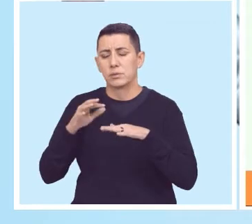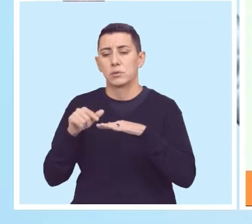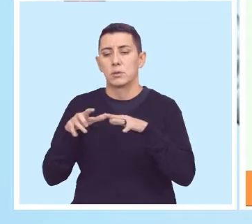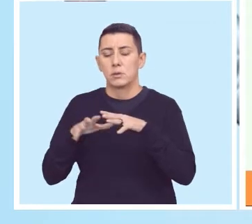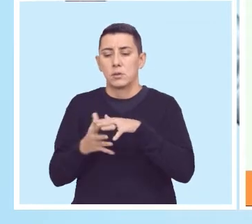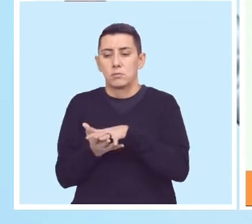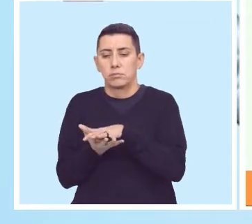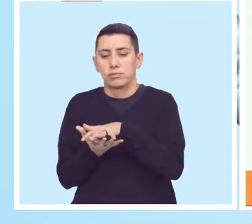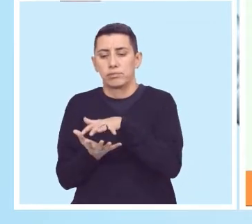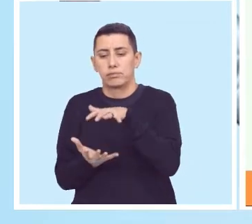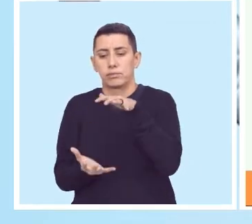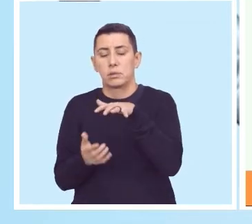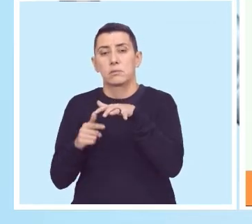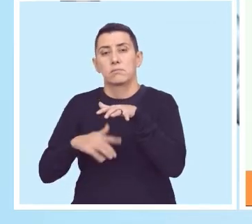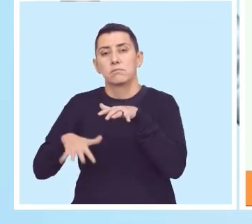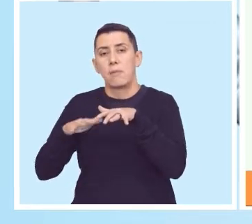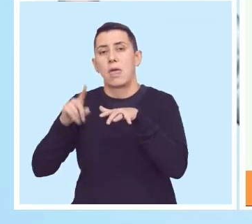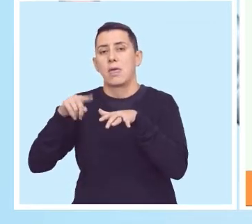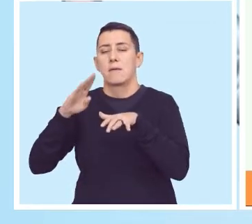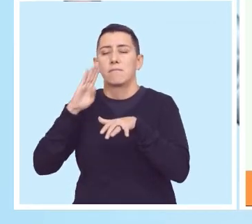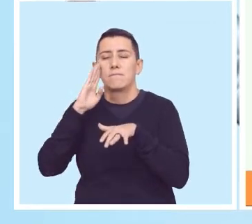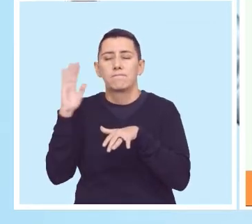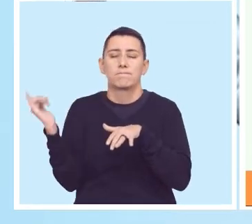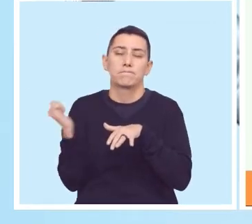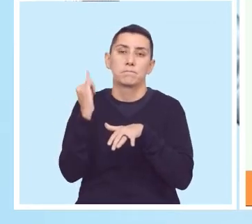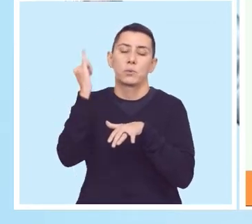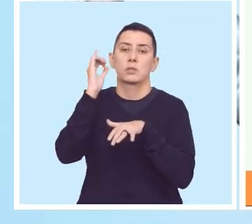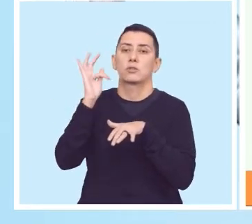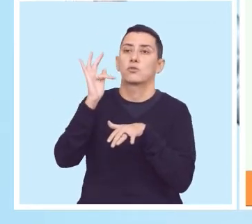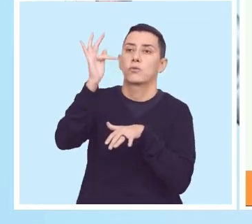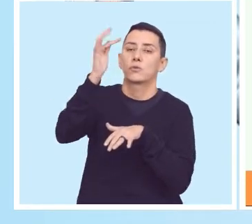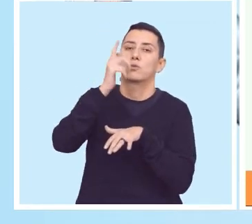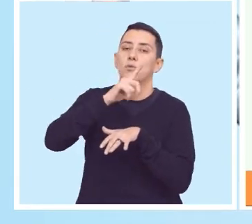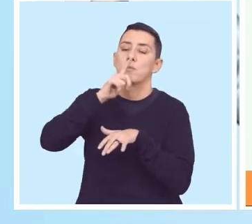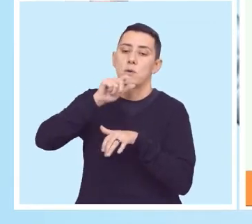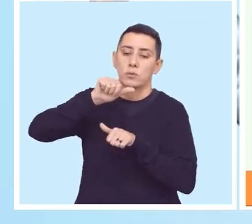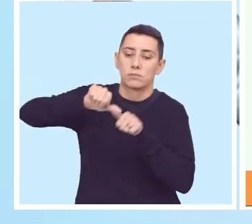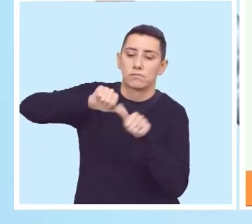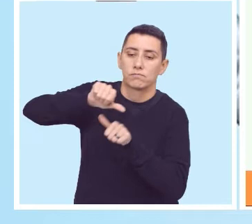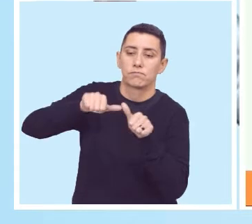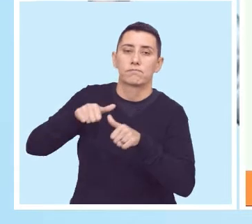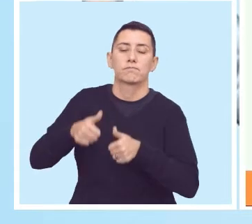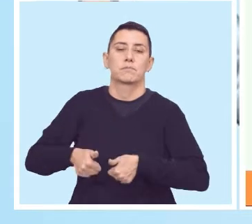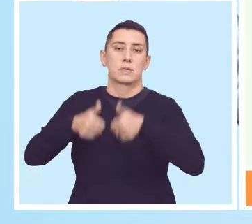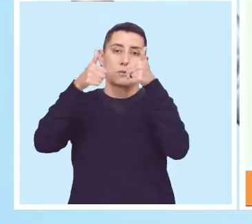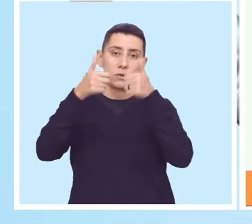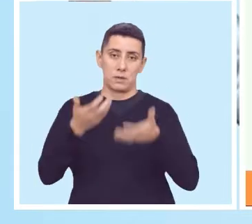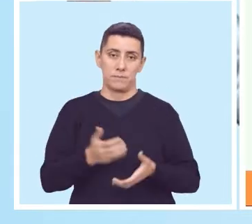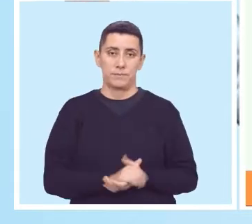até fundamentais para determinadas ações e determinados planejamentos.